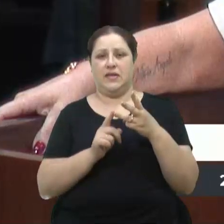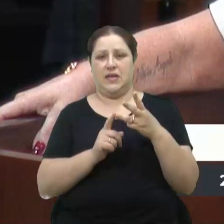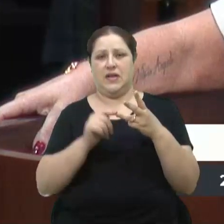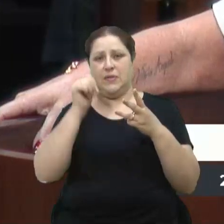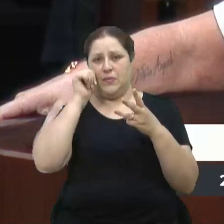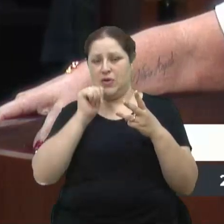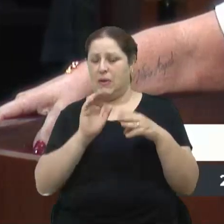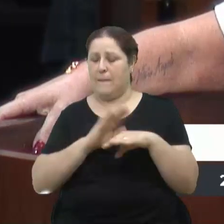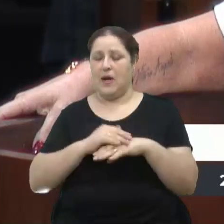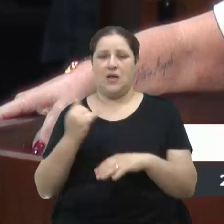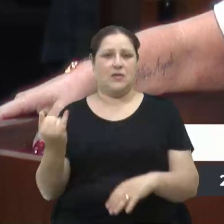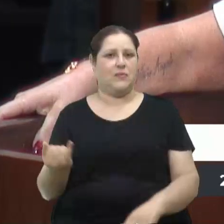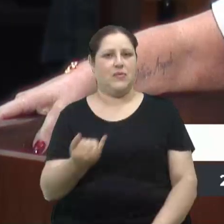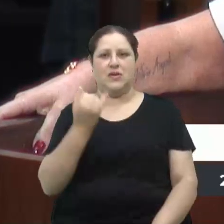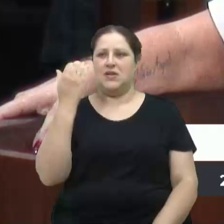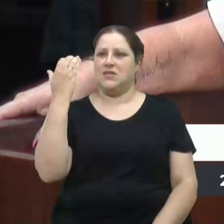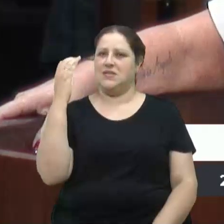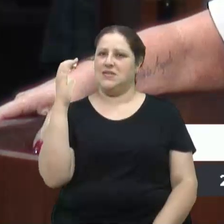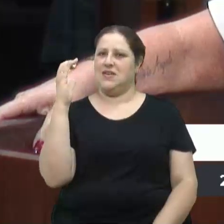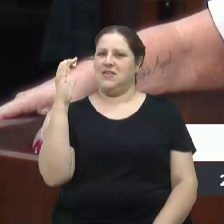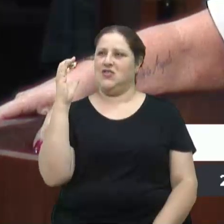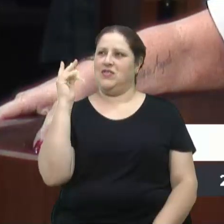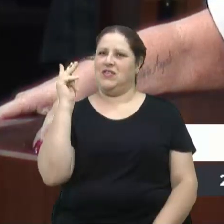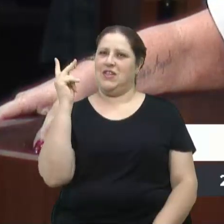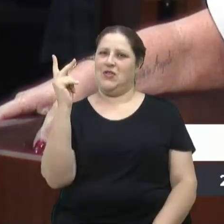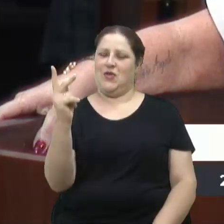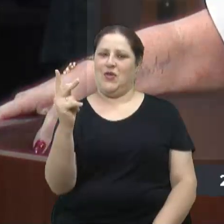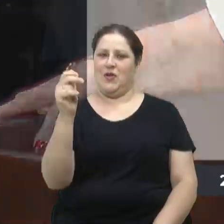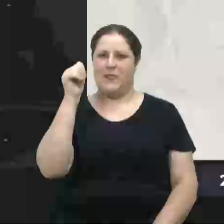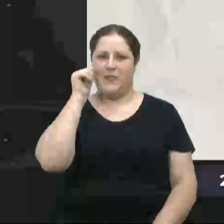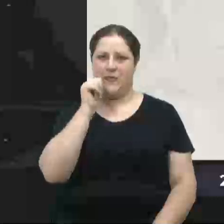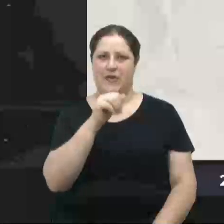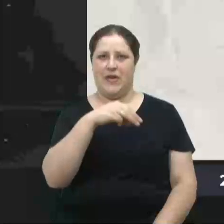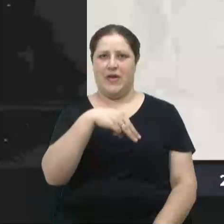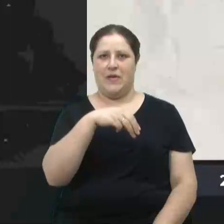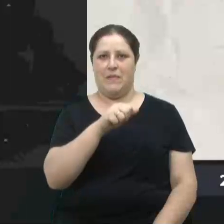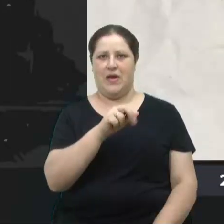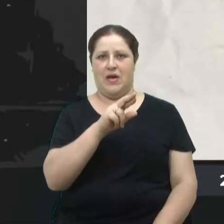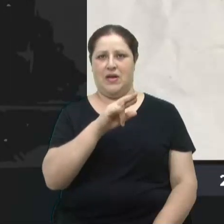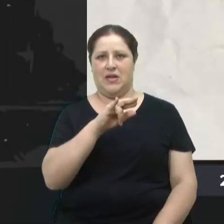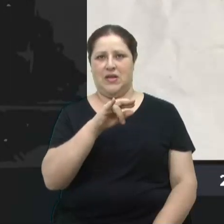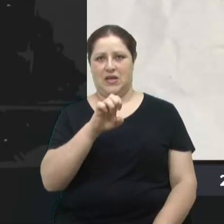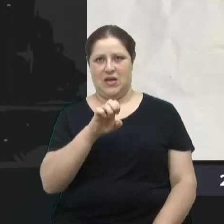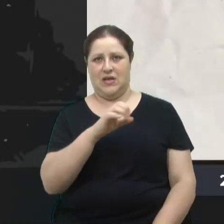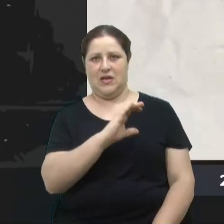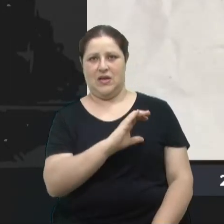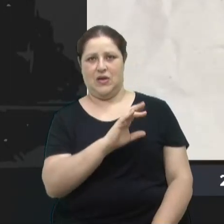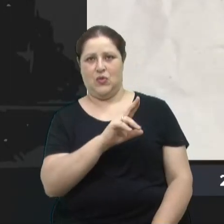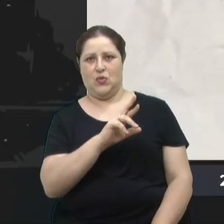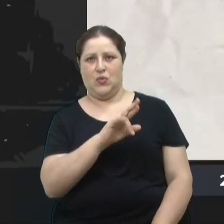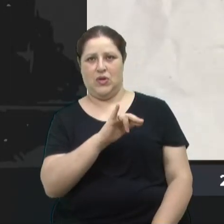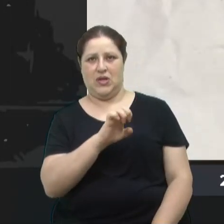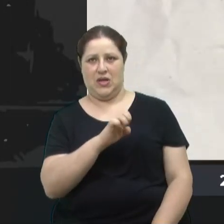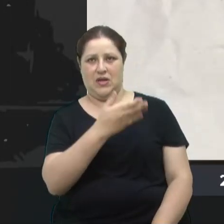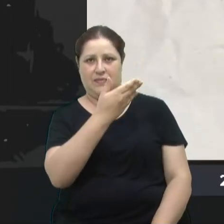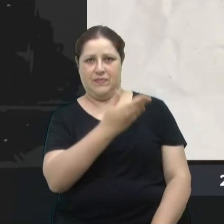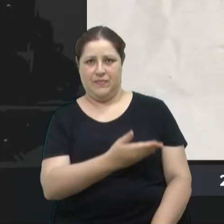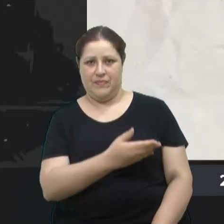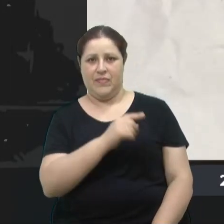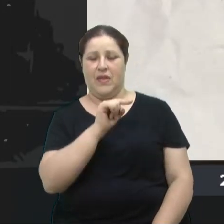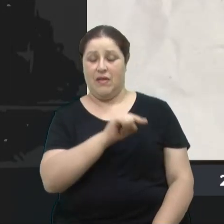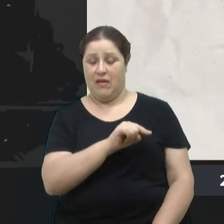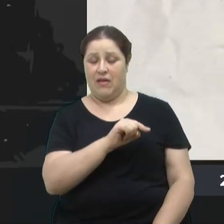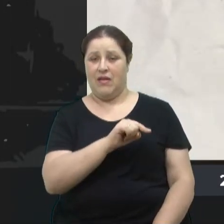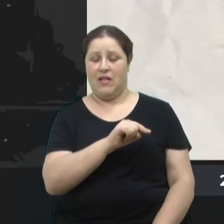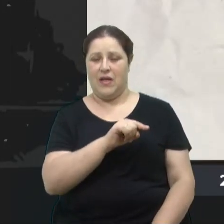importantes cientistas de todos os tempos. Marie Curie foi pioneira nos estudos sobre a radiação. Foi